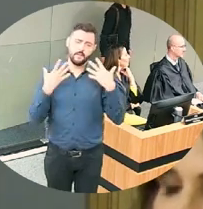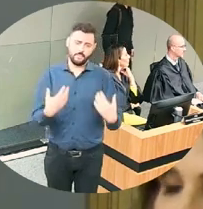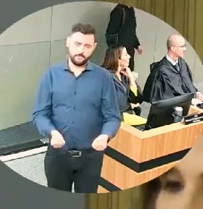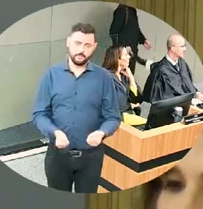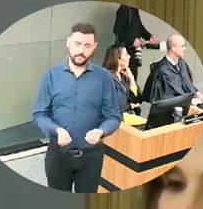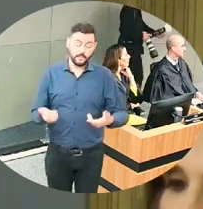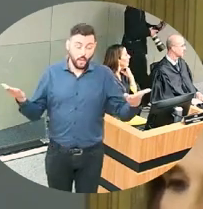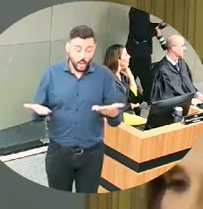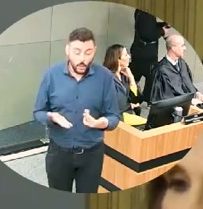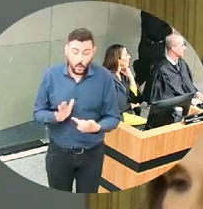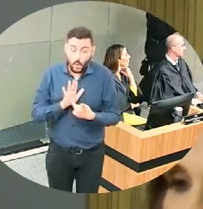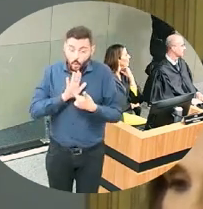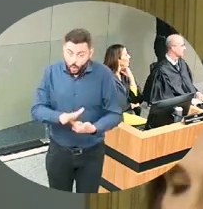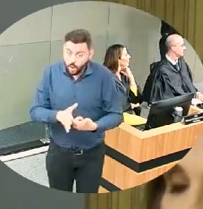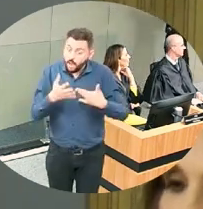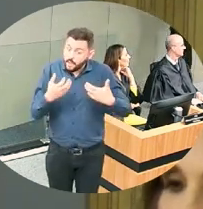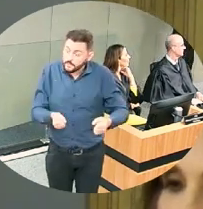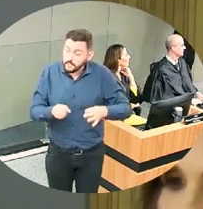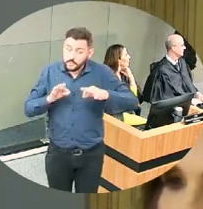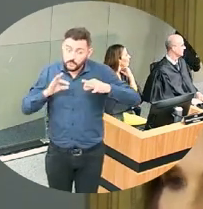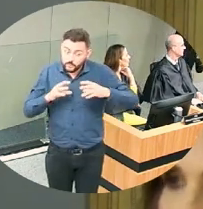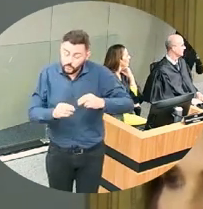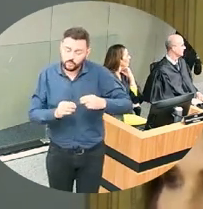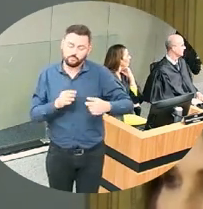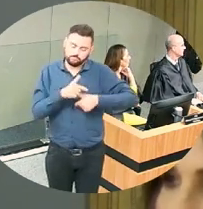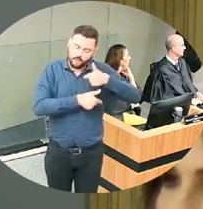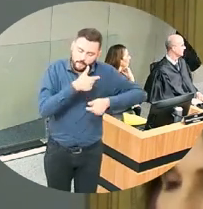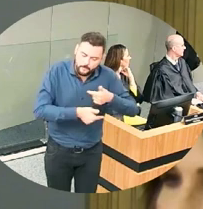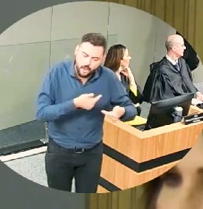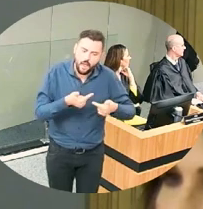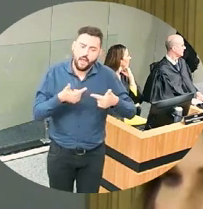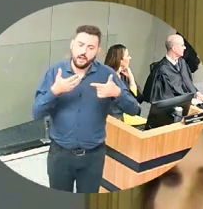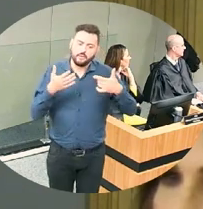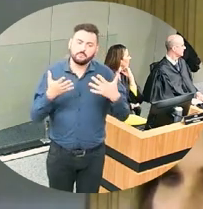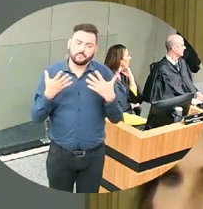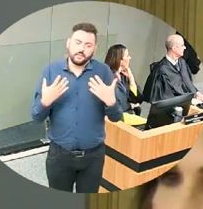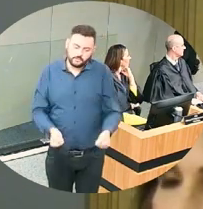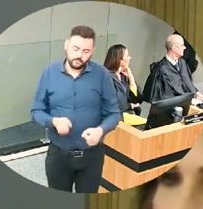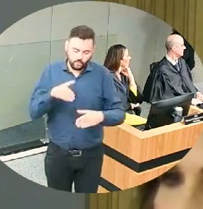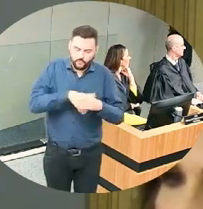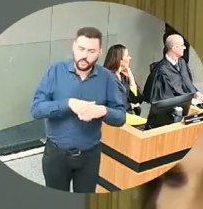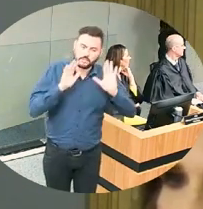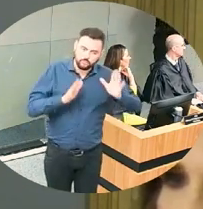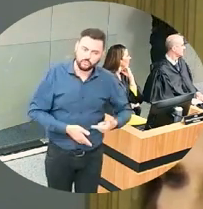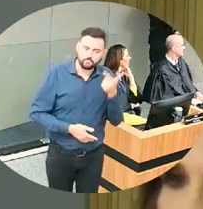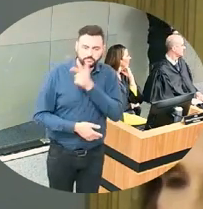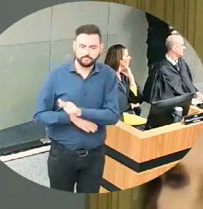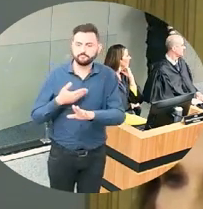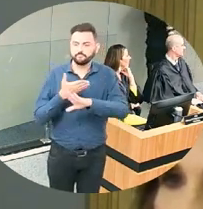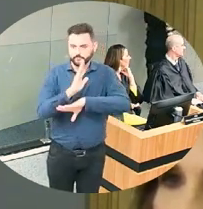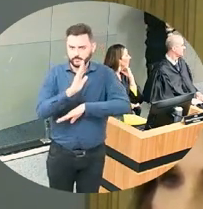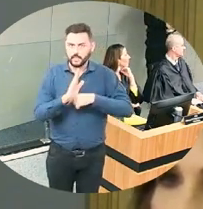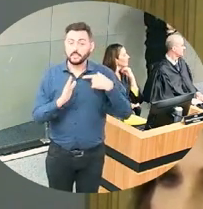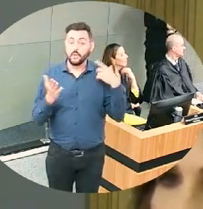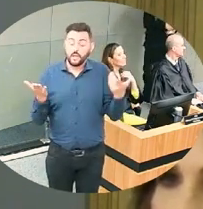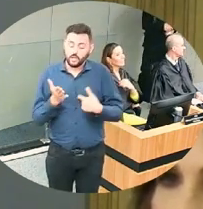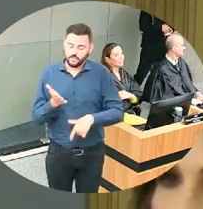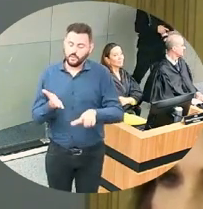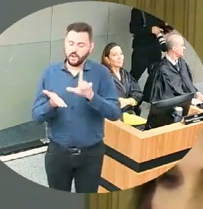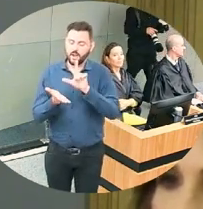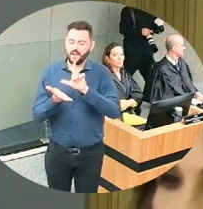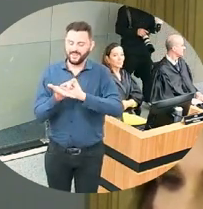neste ato Toma Posse e assume o exercício do cargo para o qual foi Eleita na forma do artigo 11 do Regimento